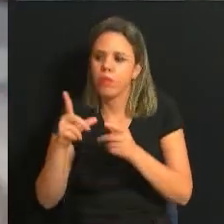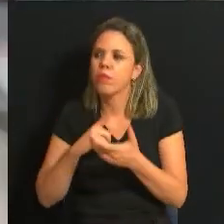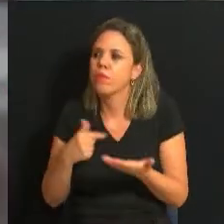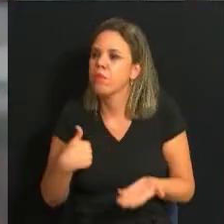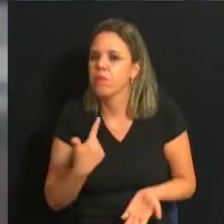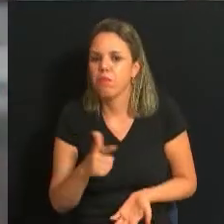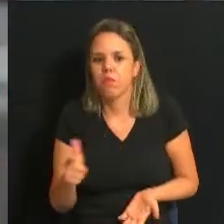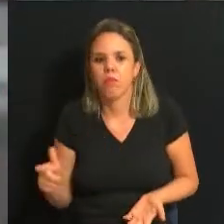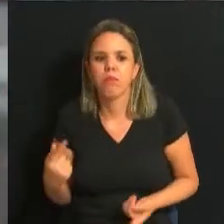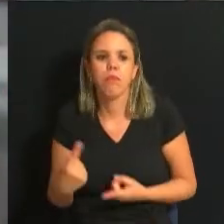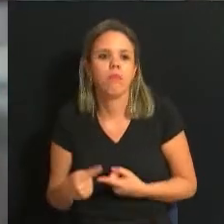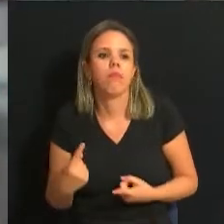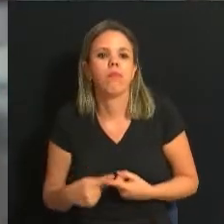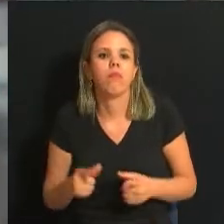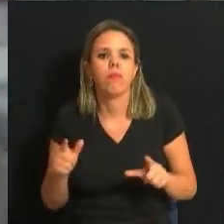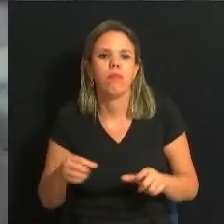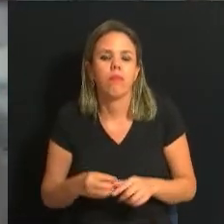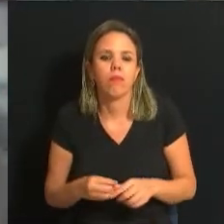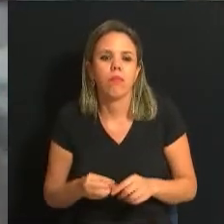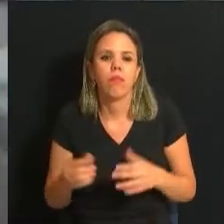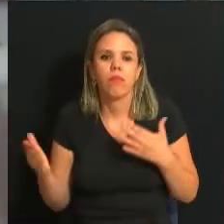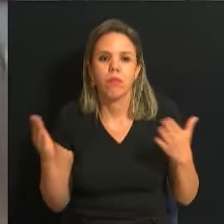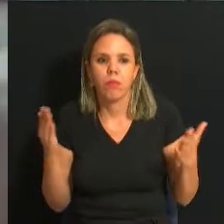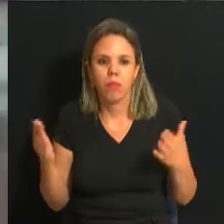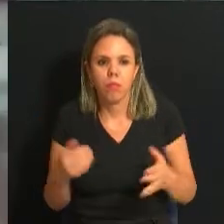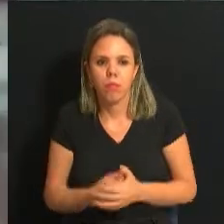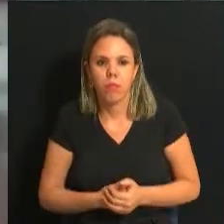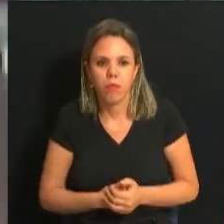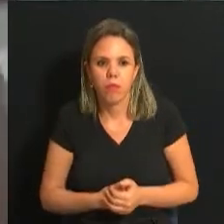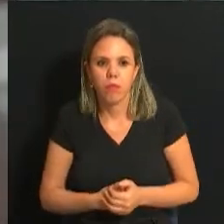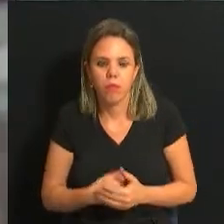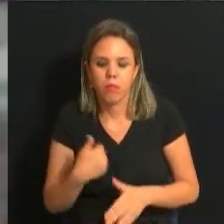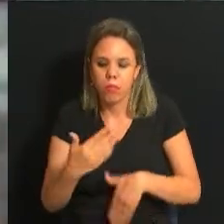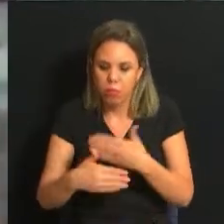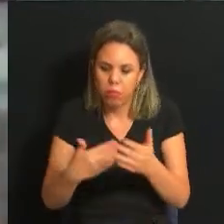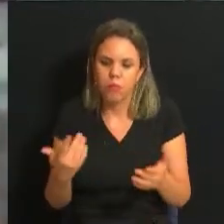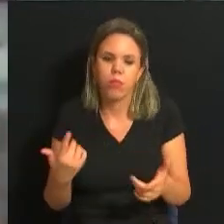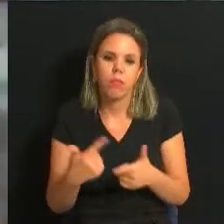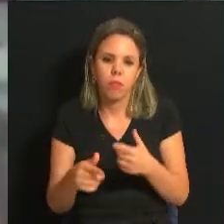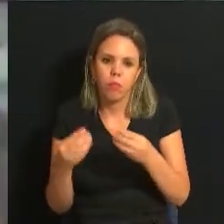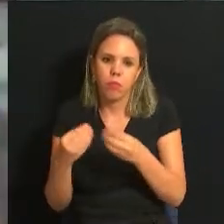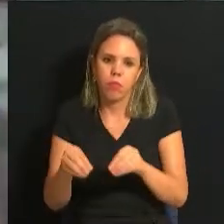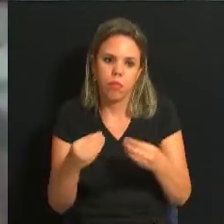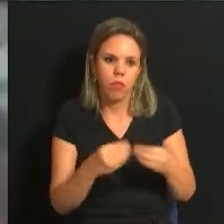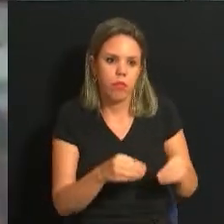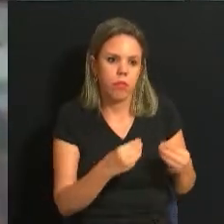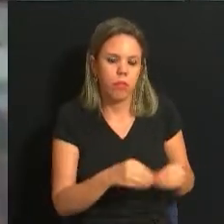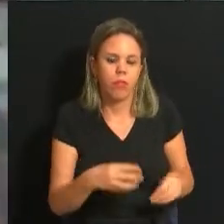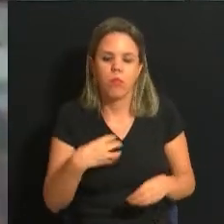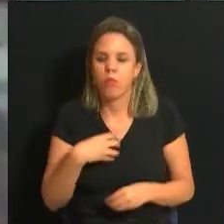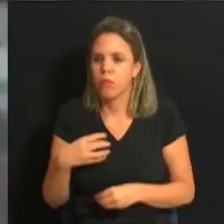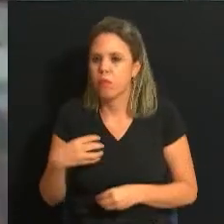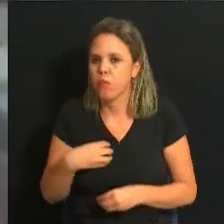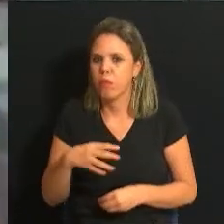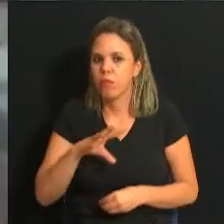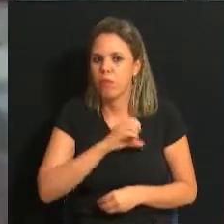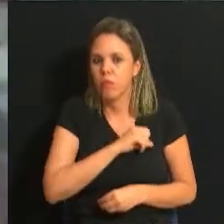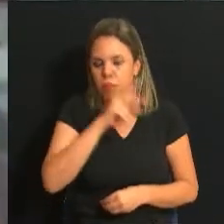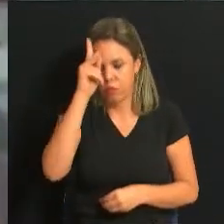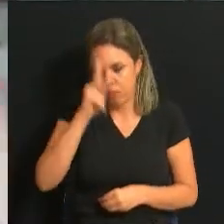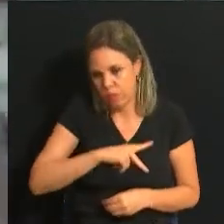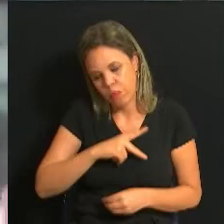tenho? E nesse lugar da comparação, você vai cada vez minando mais esse sentimento de amor próprio,